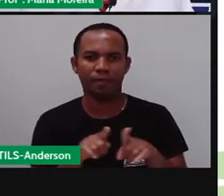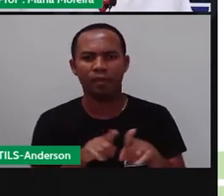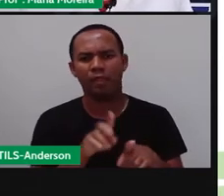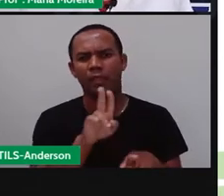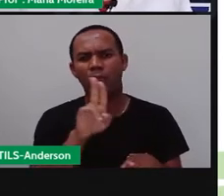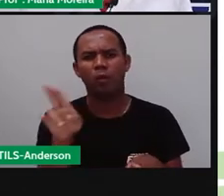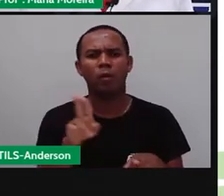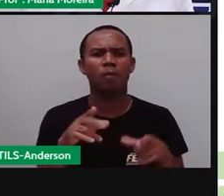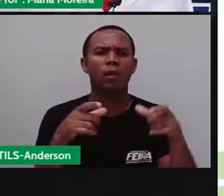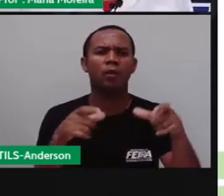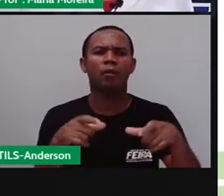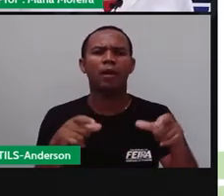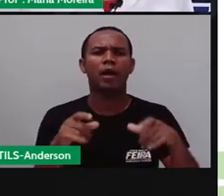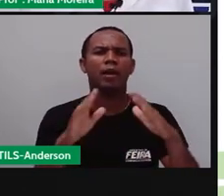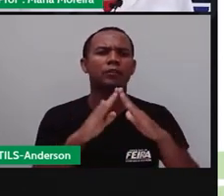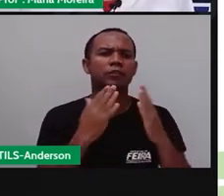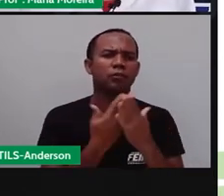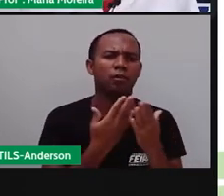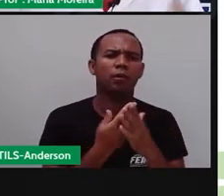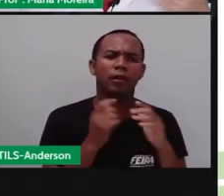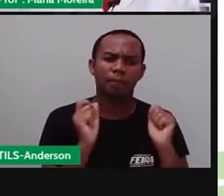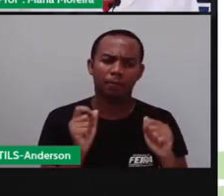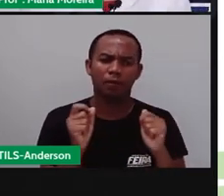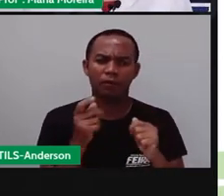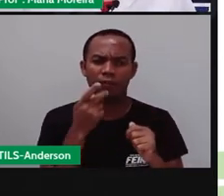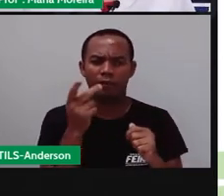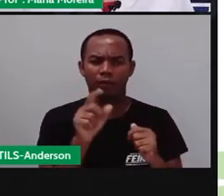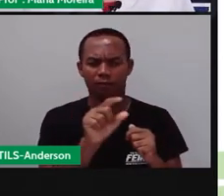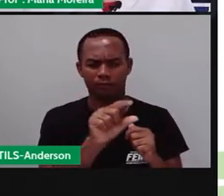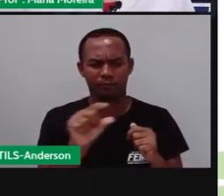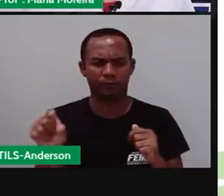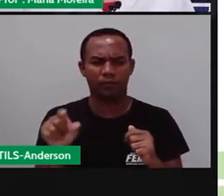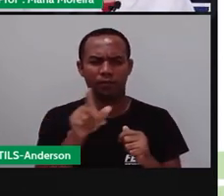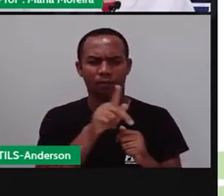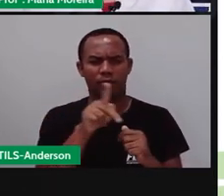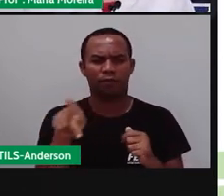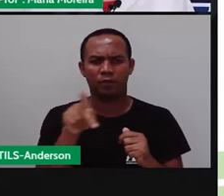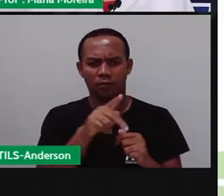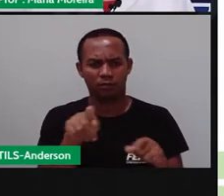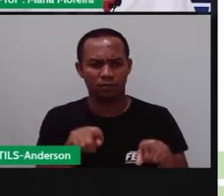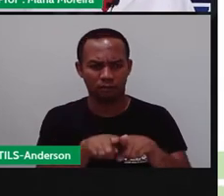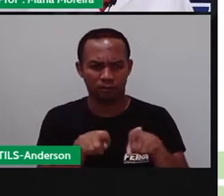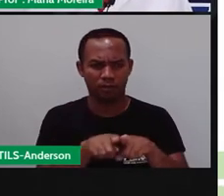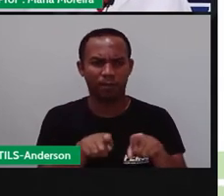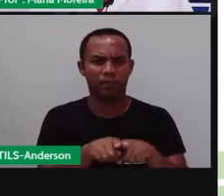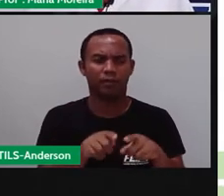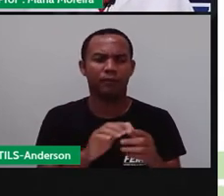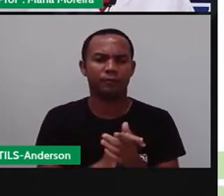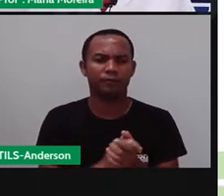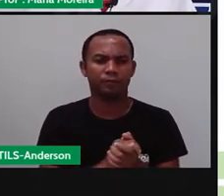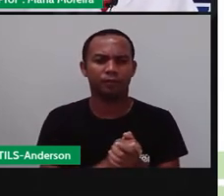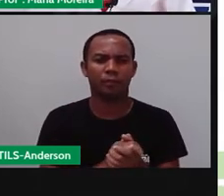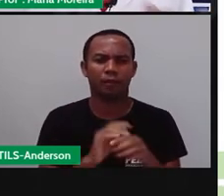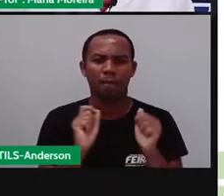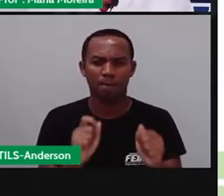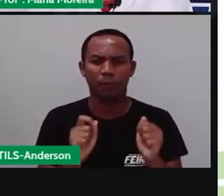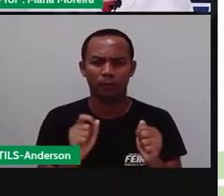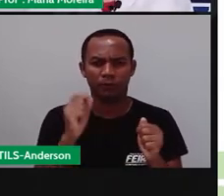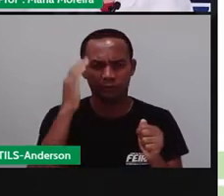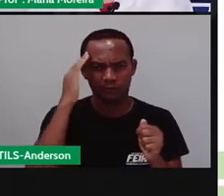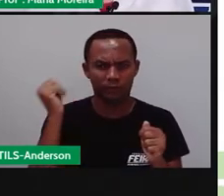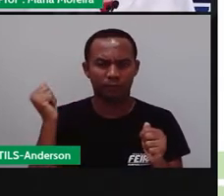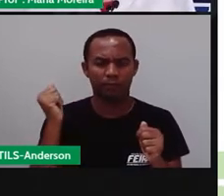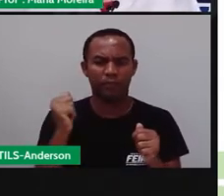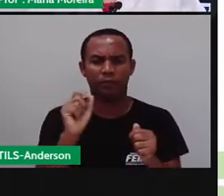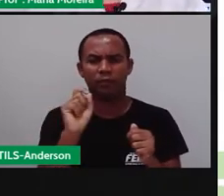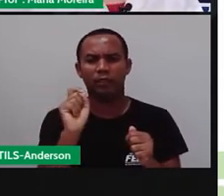nome de vocês, a escola, né? Se quiserem, coloque o nome do professor de vocês aí também, tá? Para que a gente possa saber,